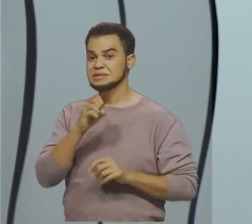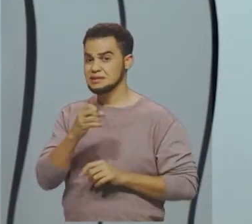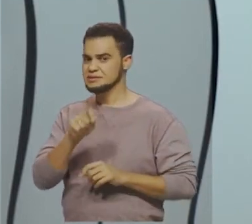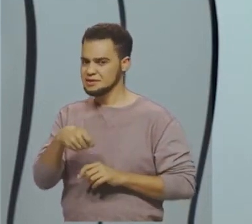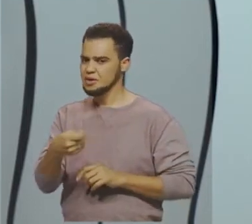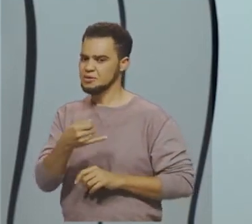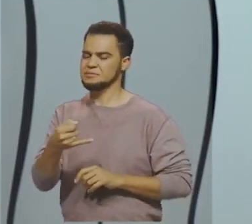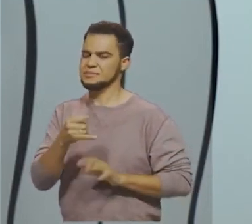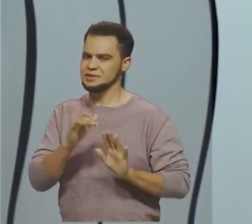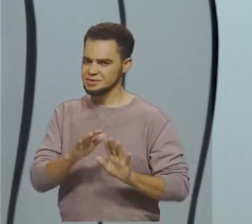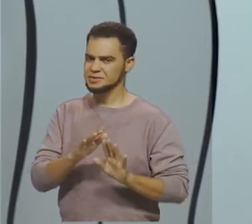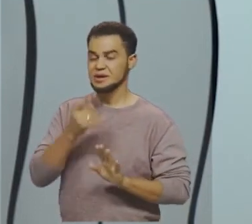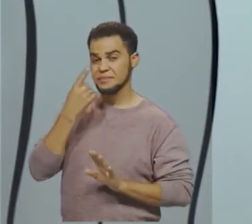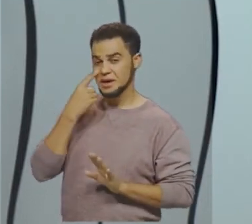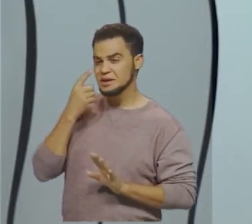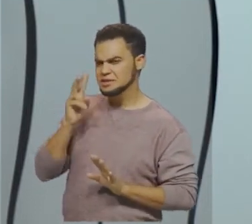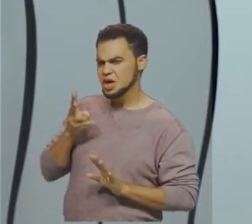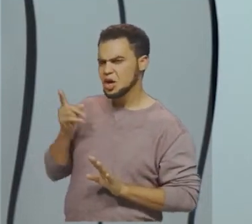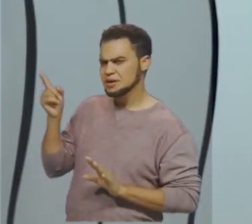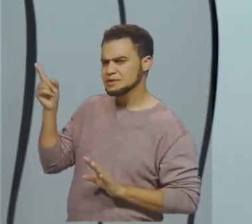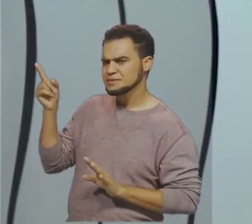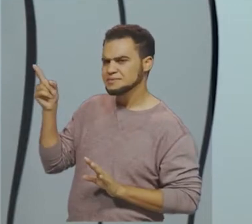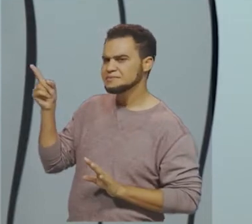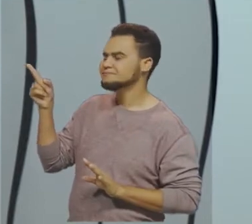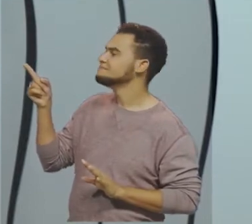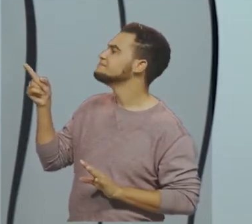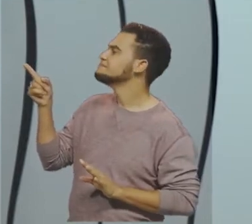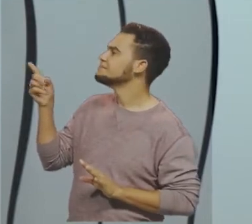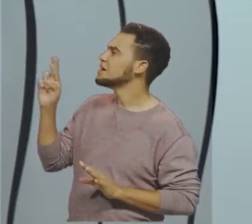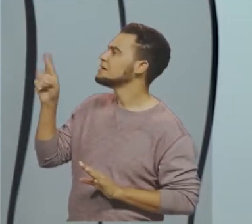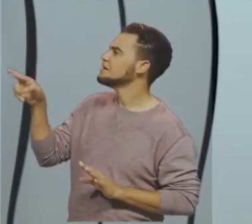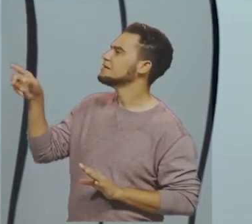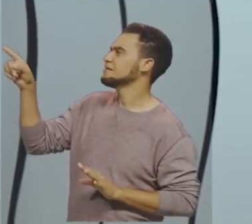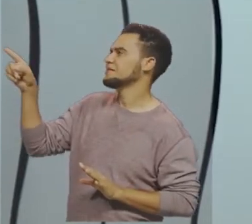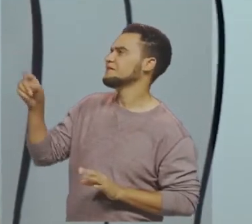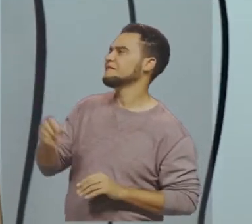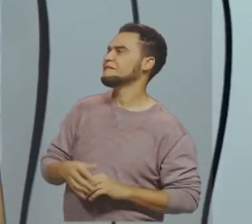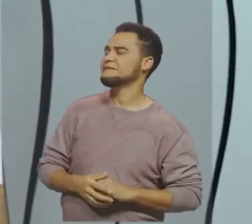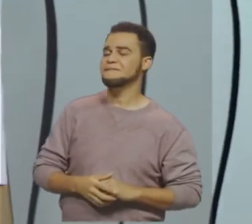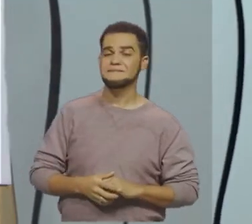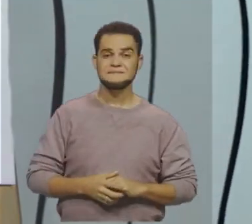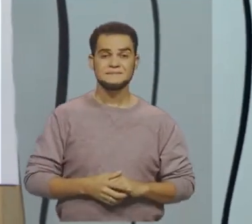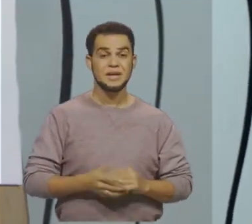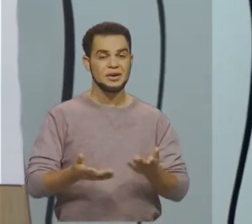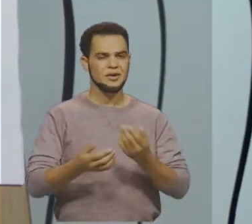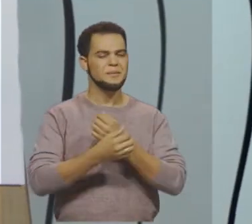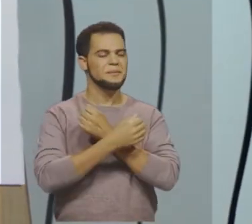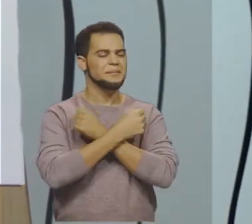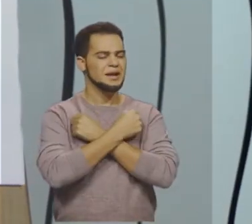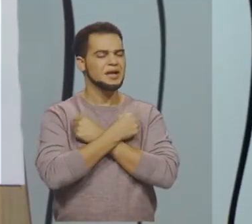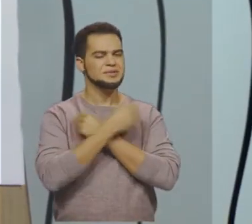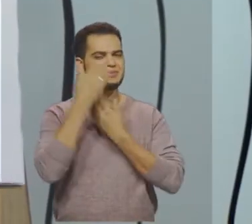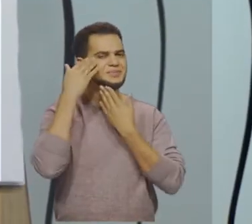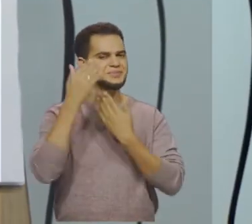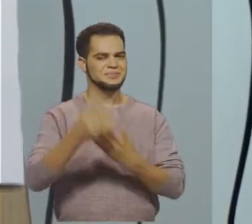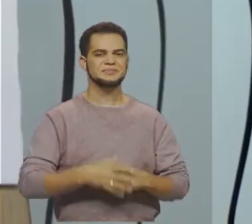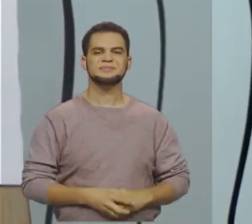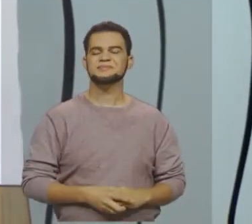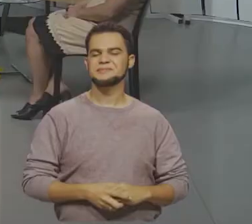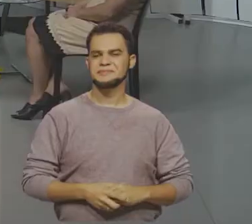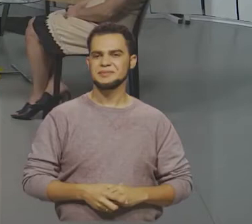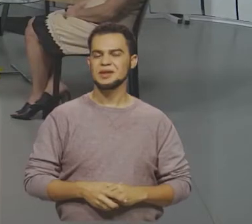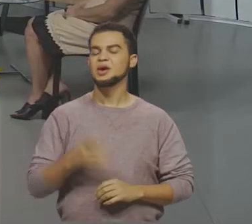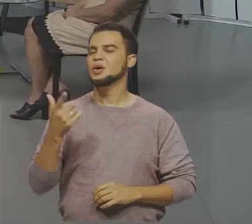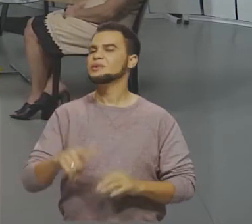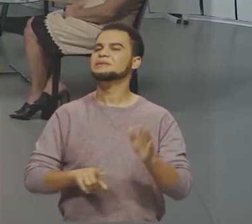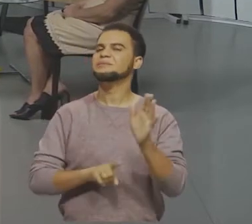Ó, mesma coisa. Beleza? Obrigado e abraço, pessoal. Mais uma pergunta, se quiser permanecer aí, professor